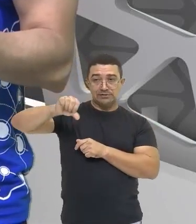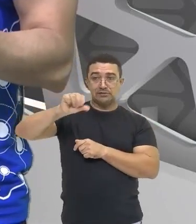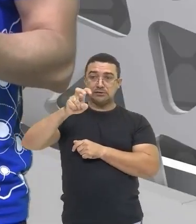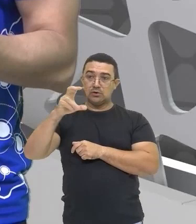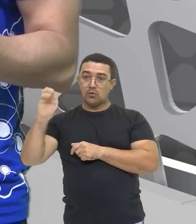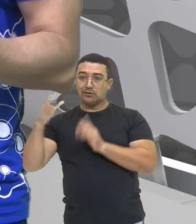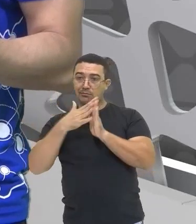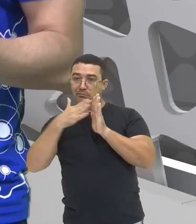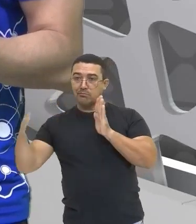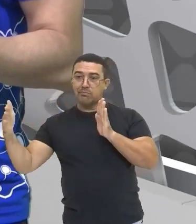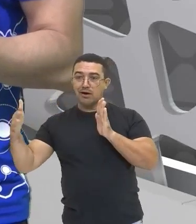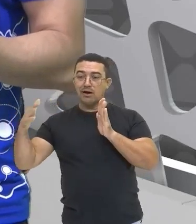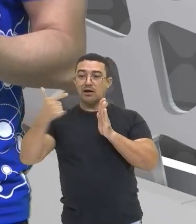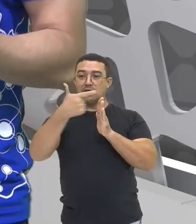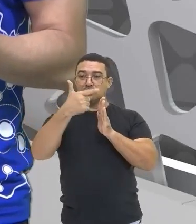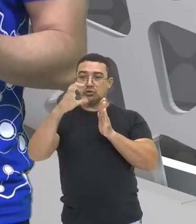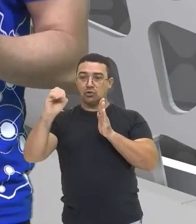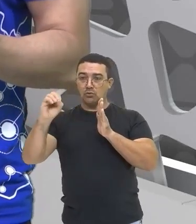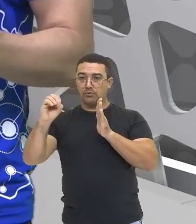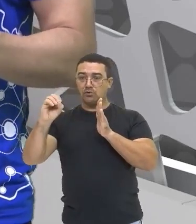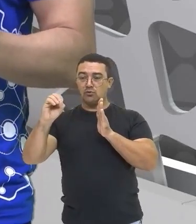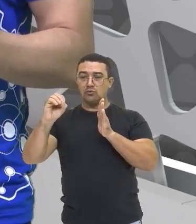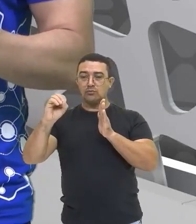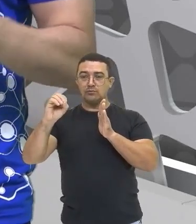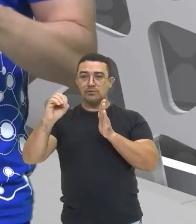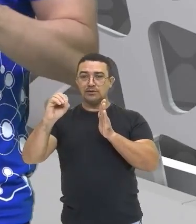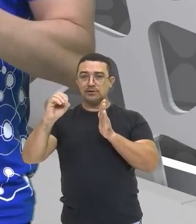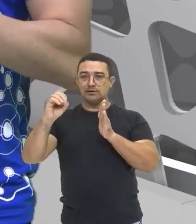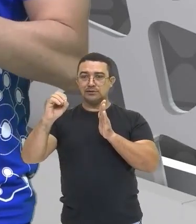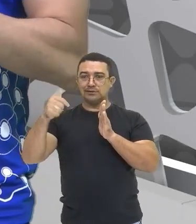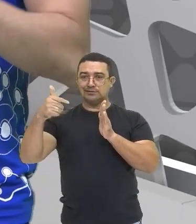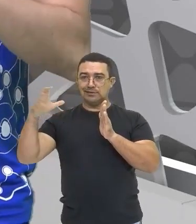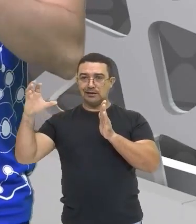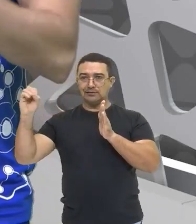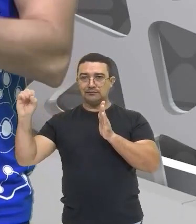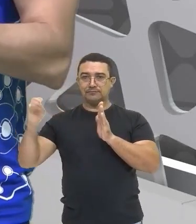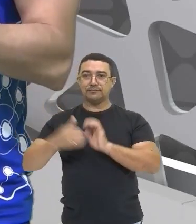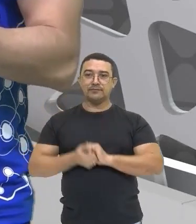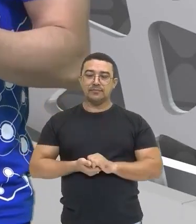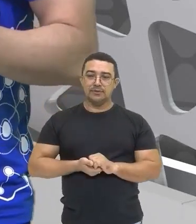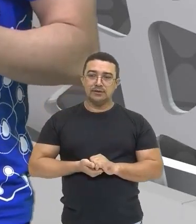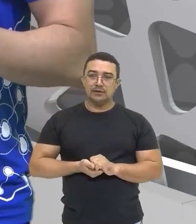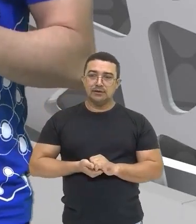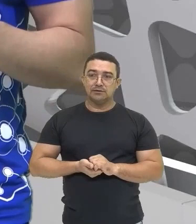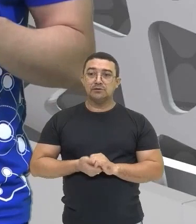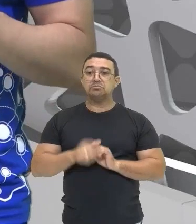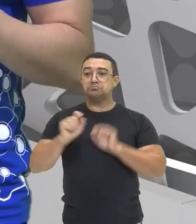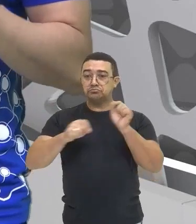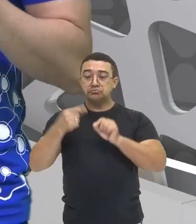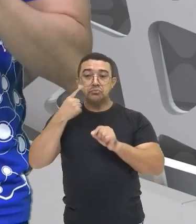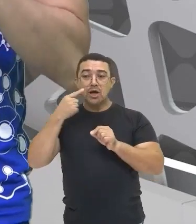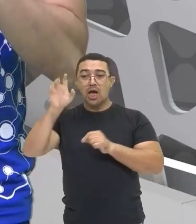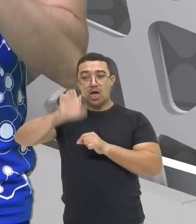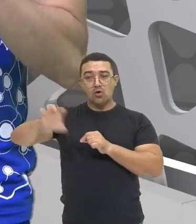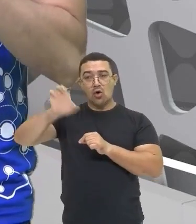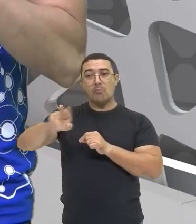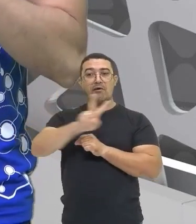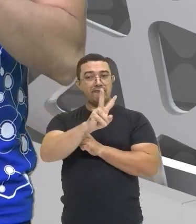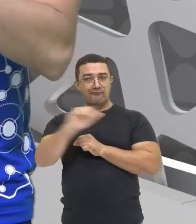1950 até 2100. Olha só, nesse período estima-se que a Europa ela cresça